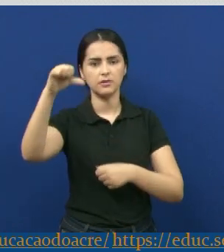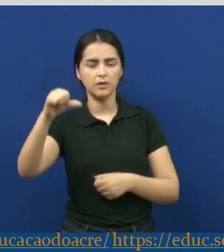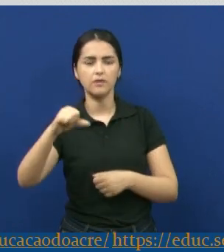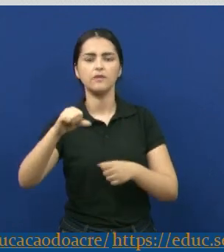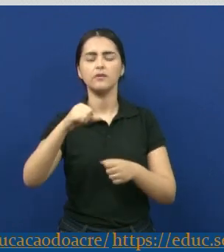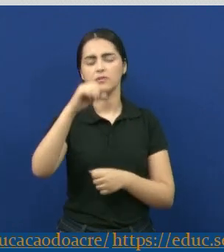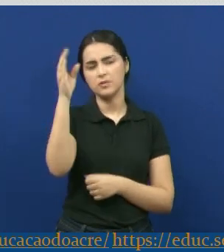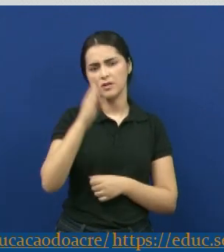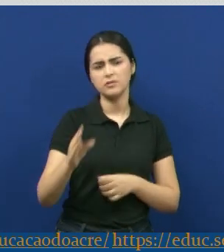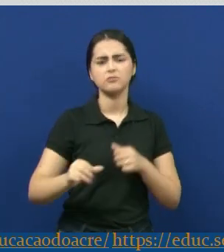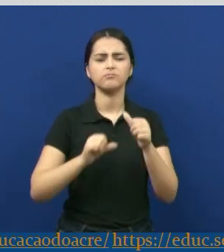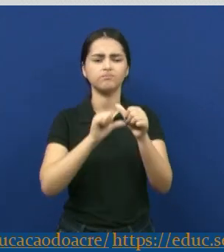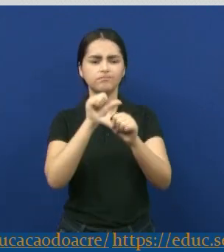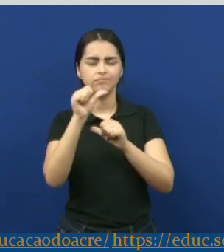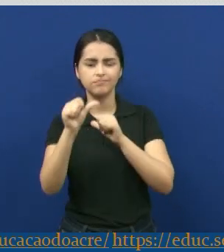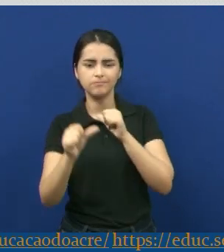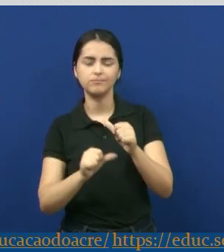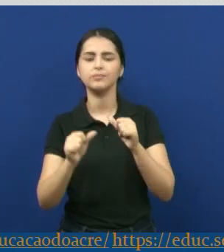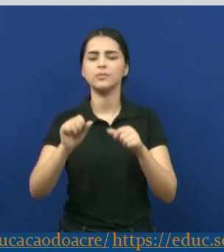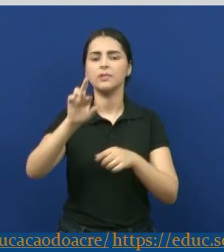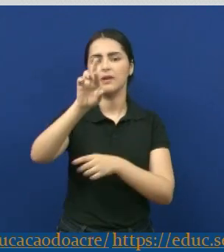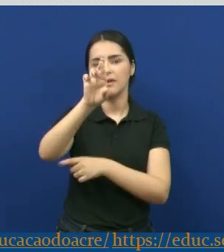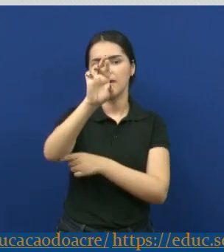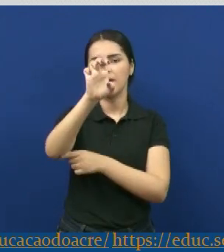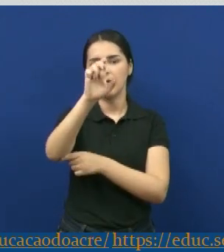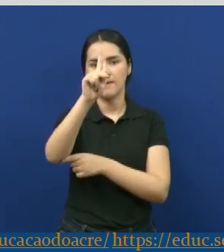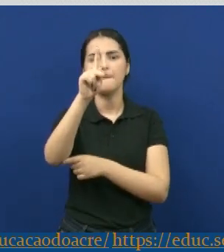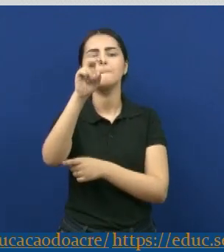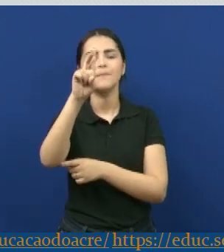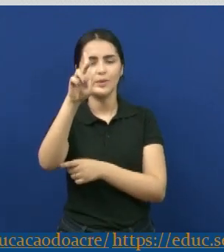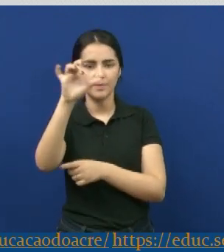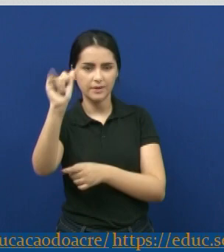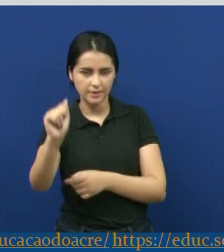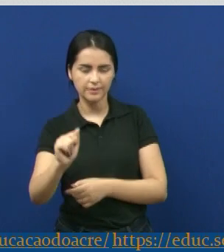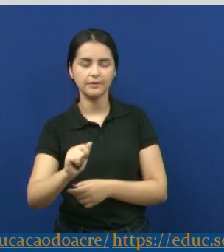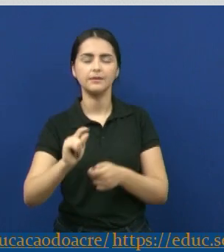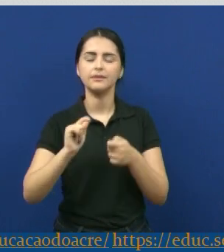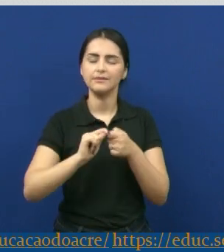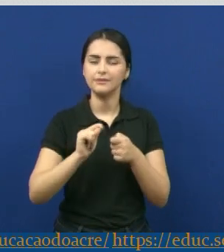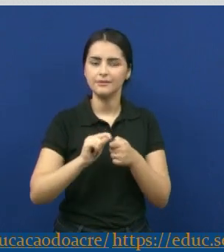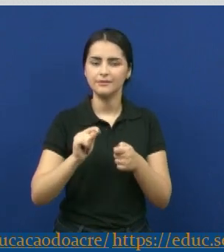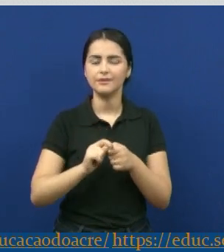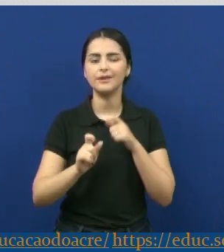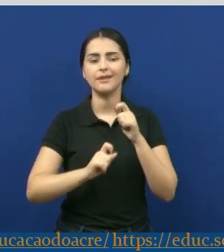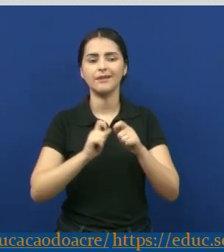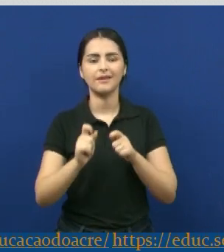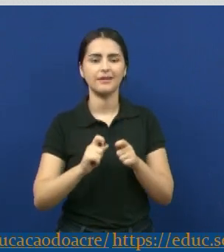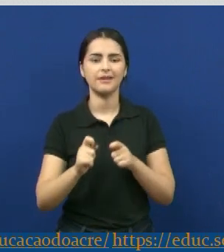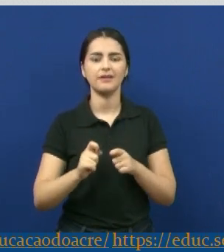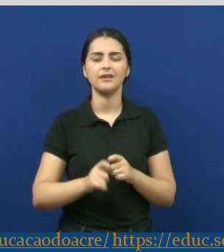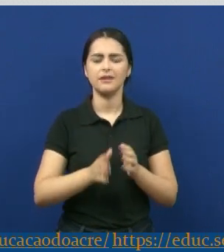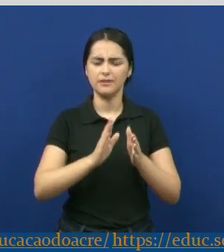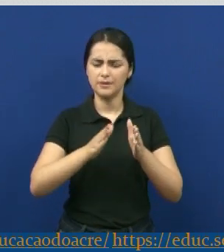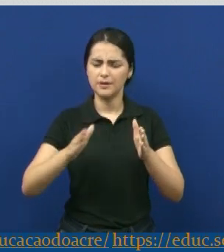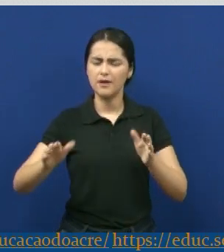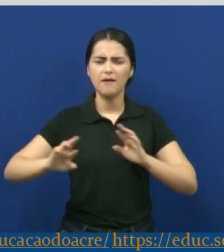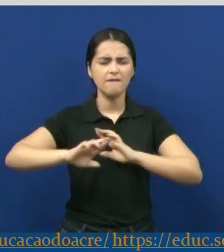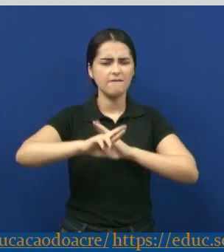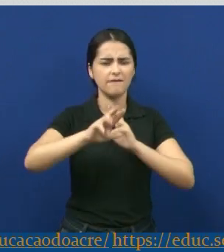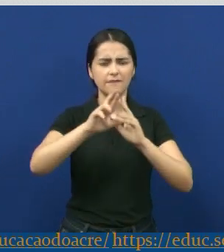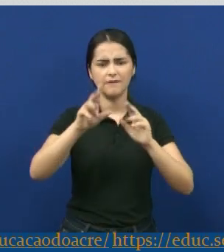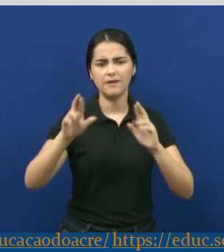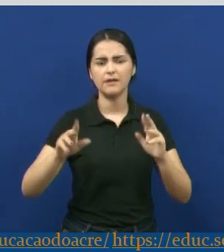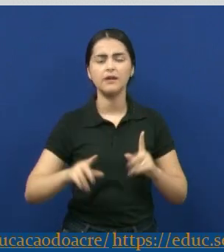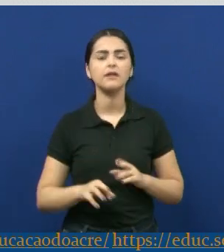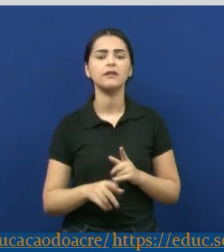ser uma monarquia e tornou-se uma república, o que fez com que uma série de símbolos do